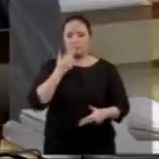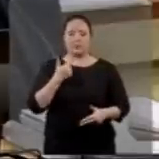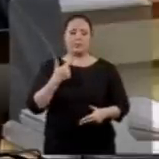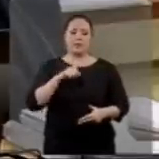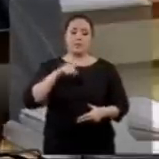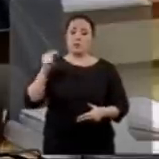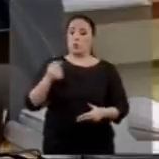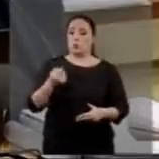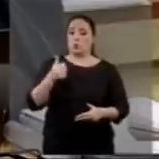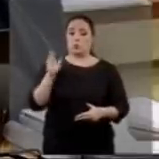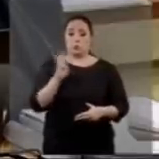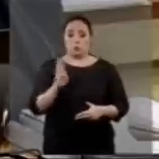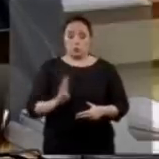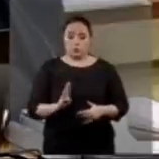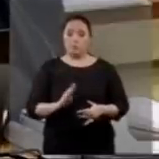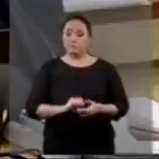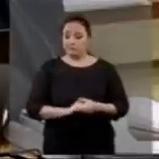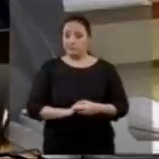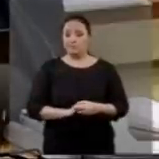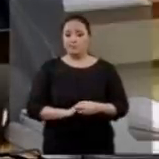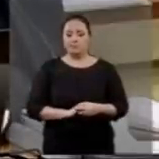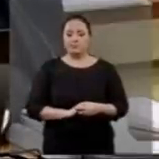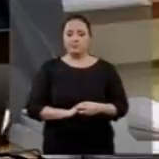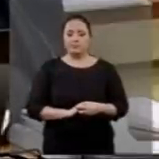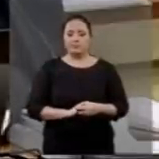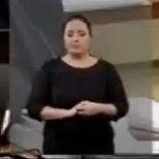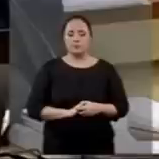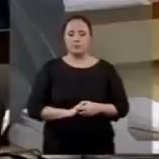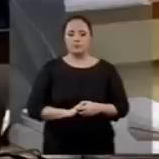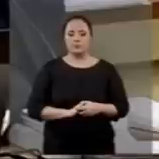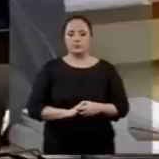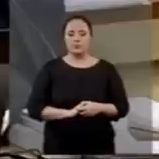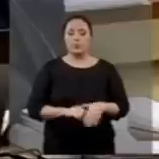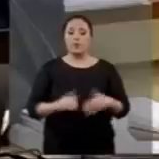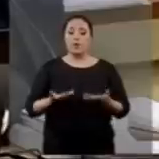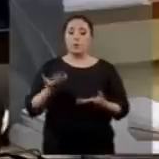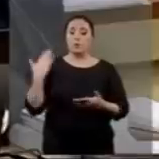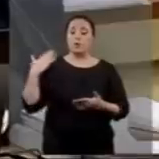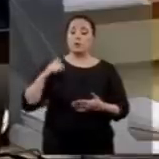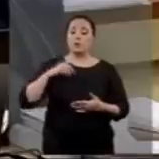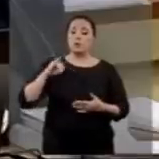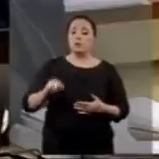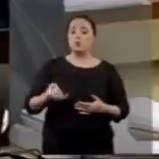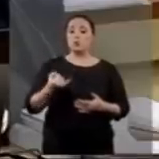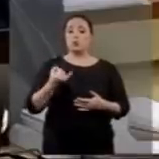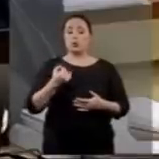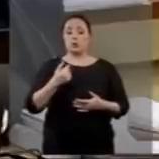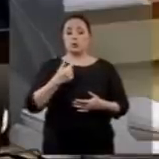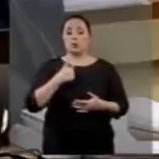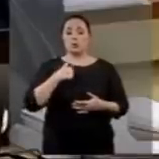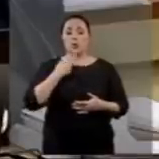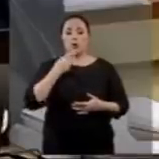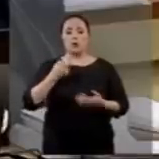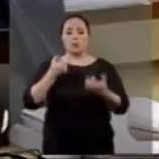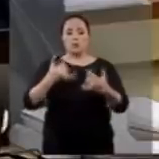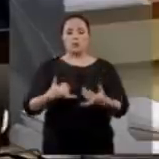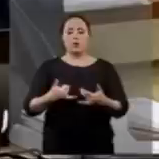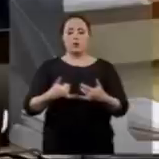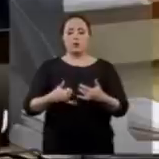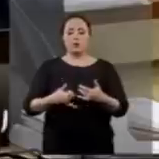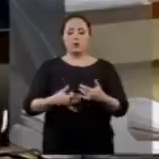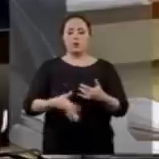despedindo aqui no Brasil. E aí, então, naquela oportunidade, eu invoquei o fato de que a Emenda